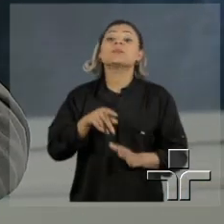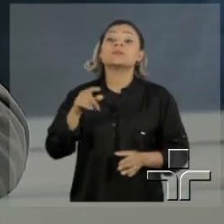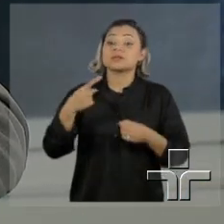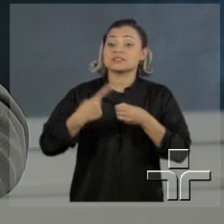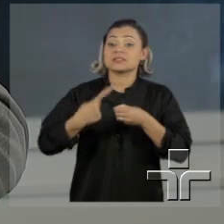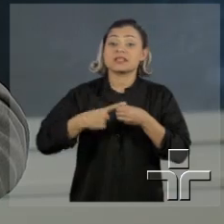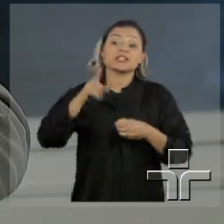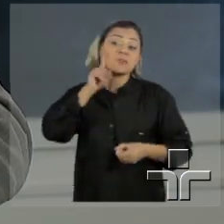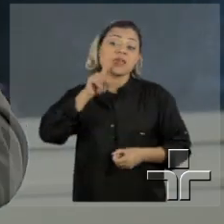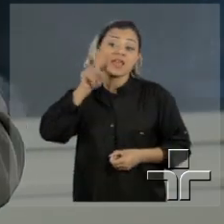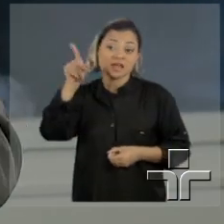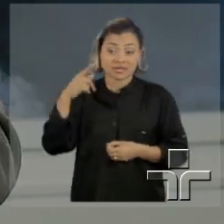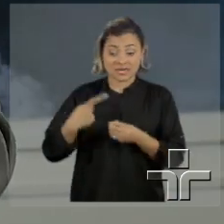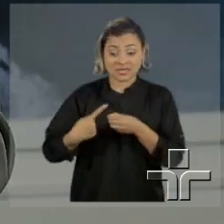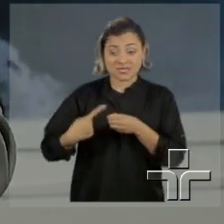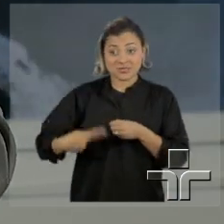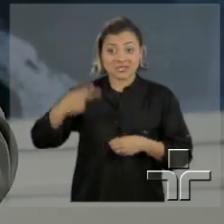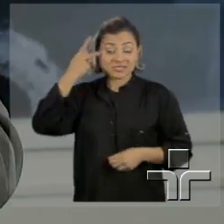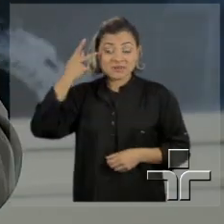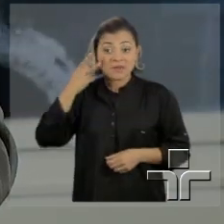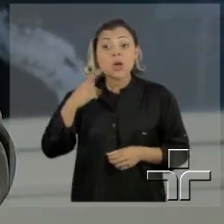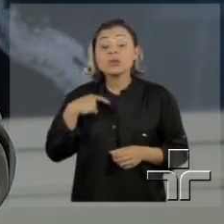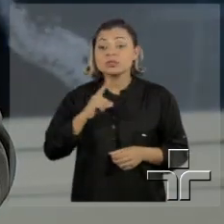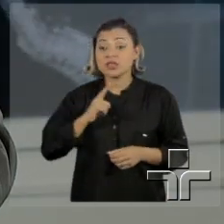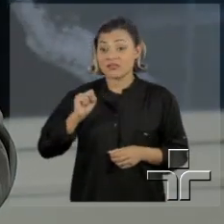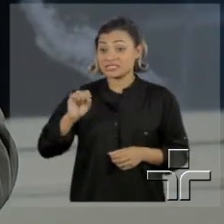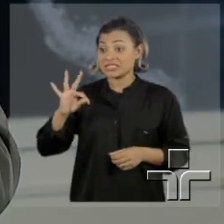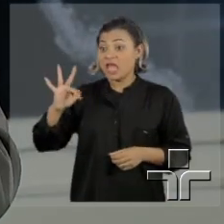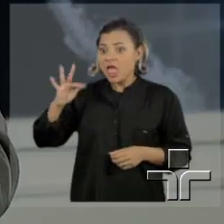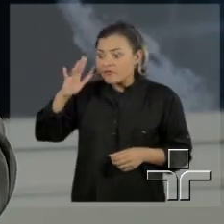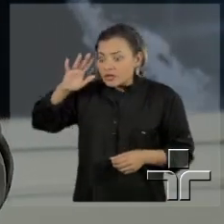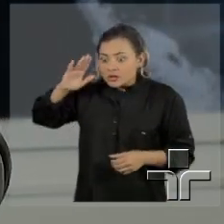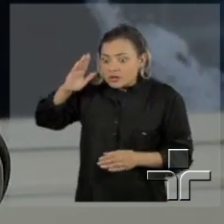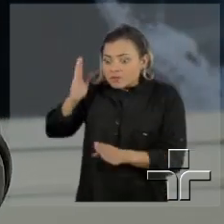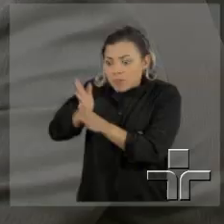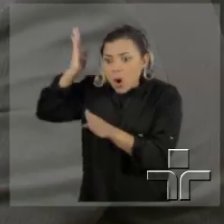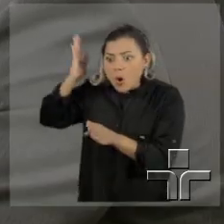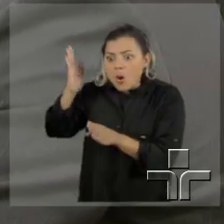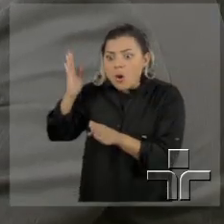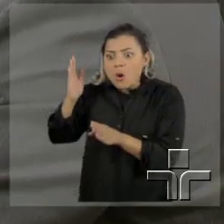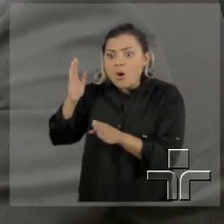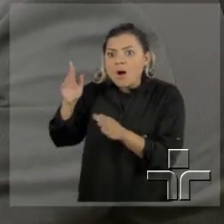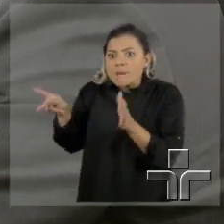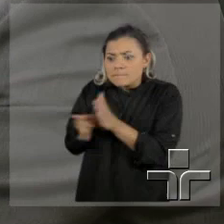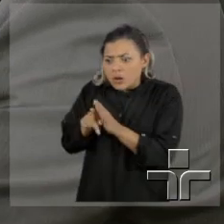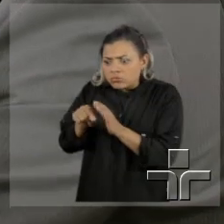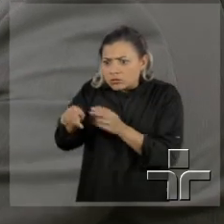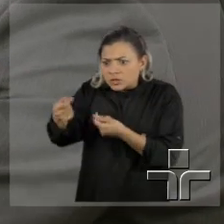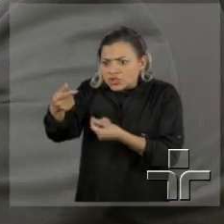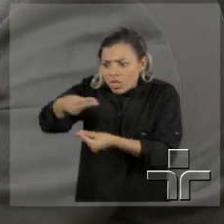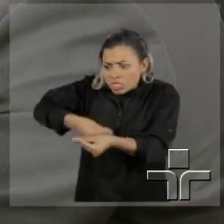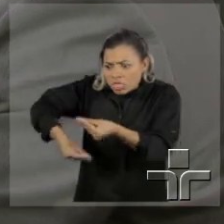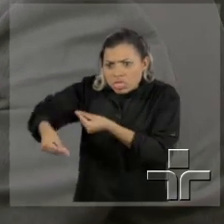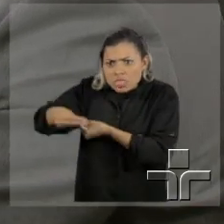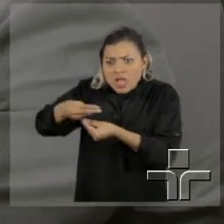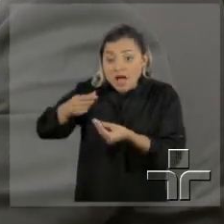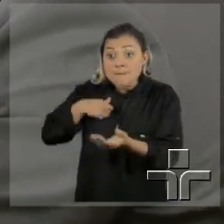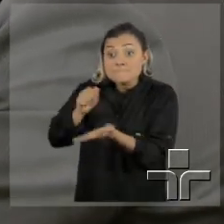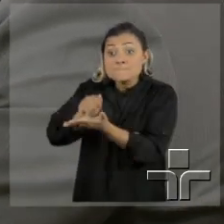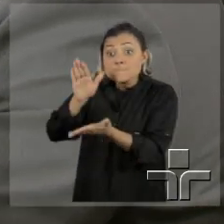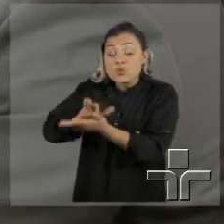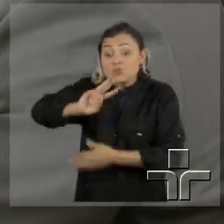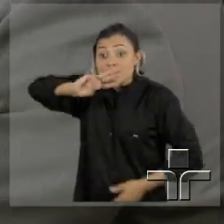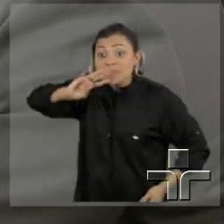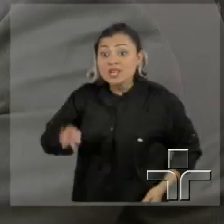de gasolina, né, acabaram entrando, chegou até o Supremo Tribunal Federal, porque descobriram uma movimentação e eles foram multados em milhões. E aí